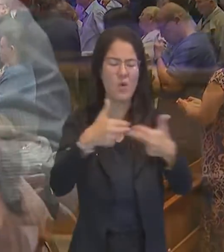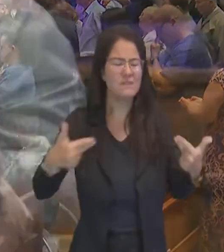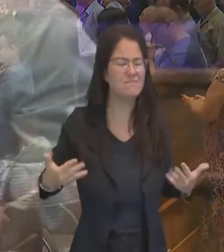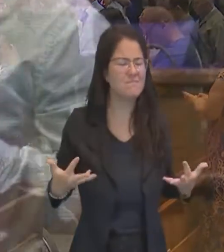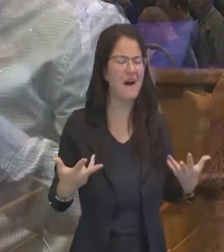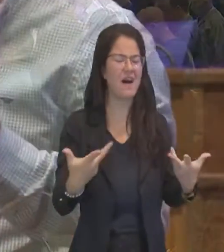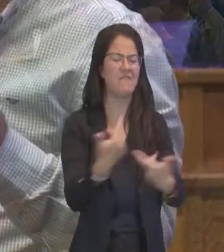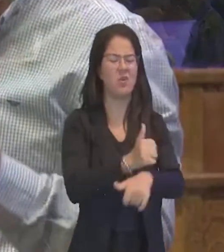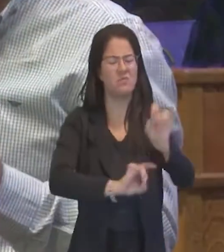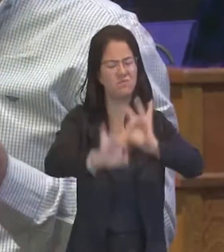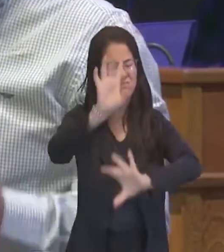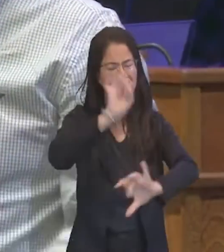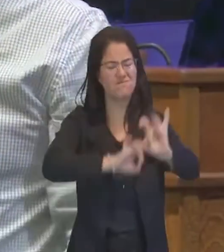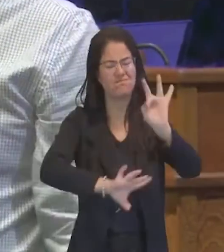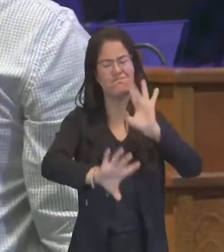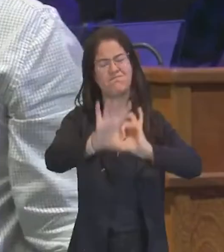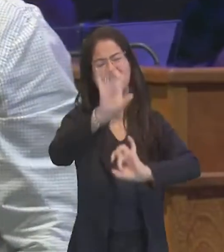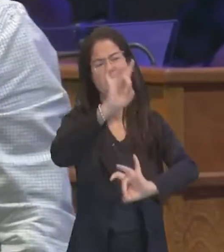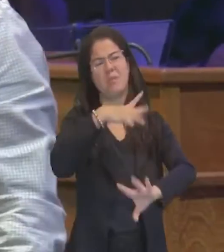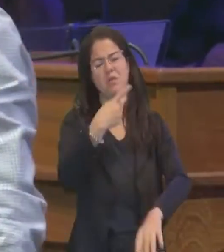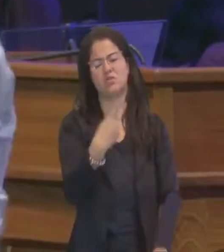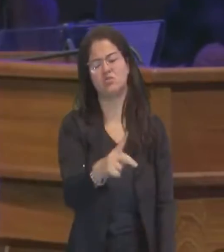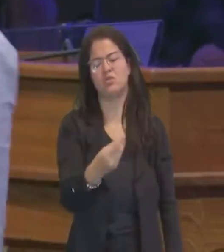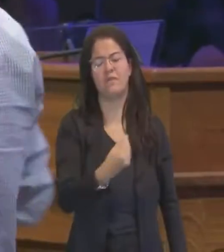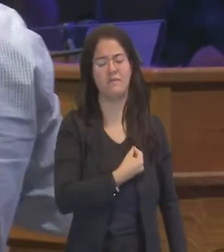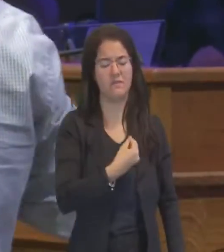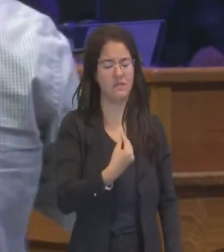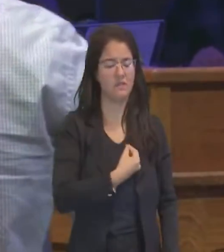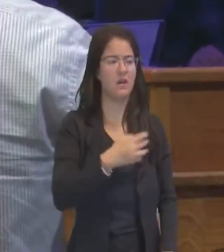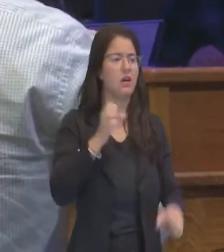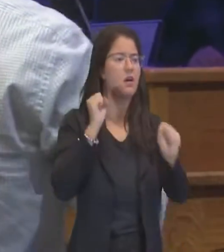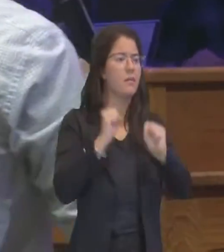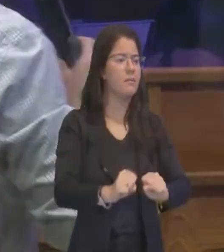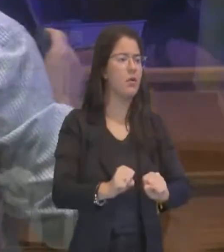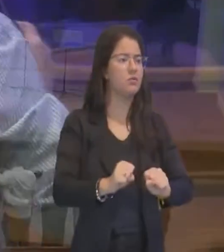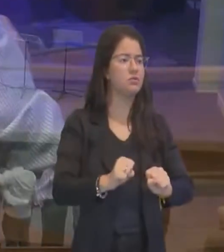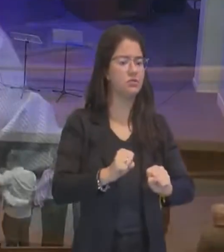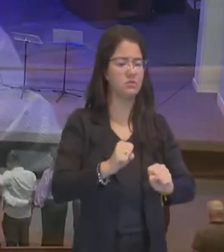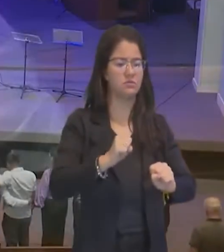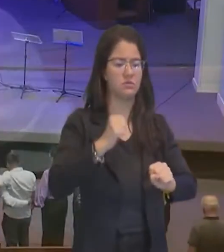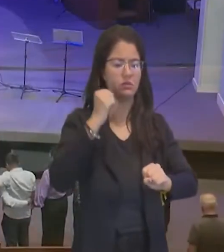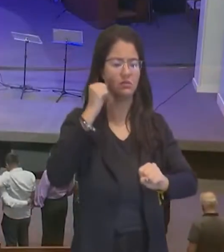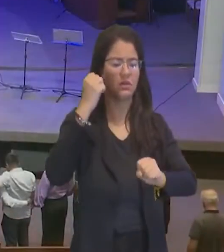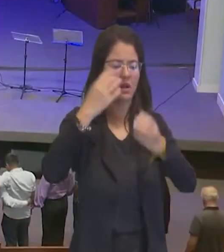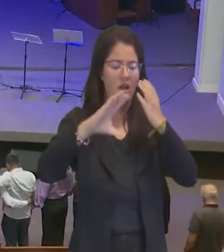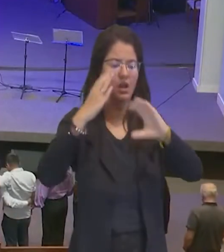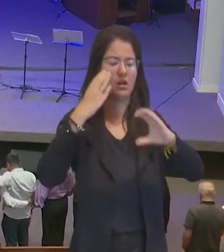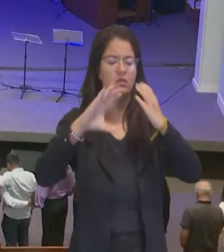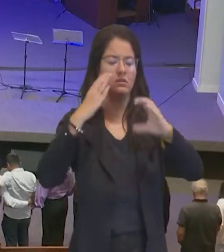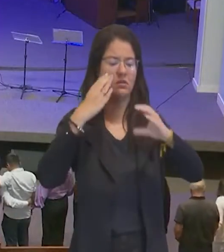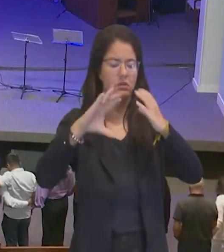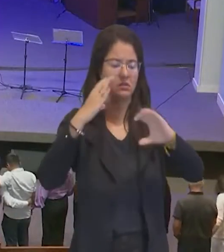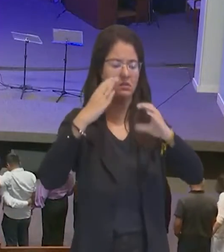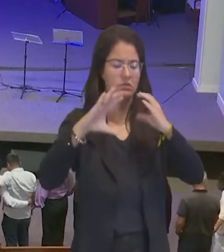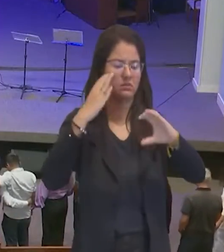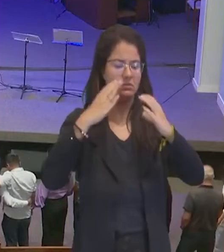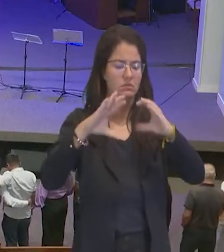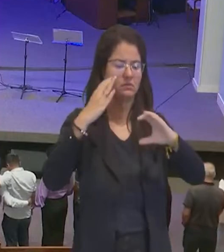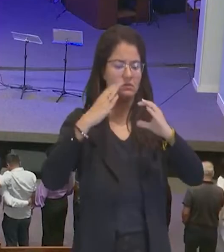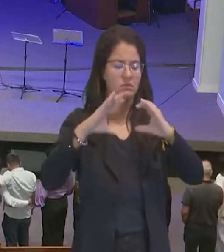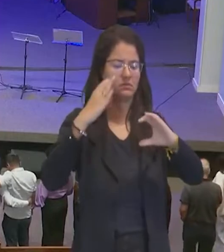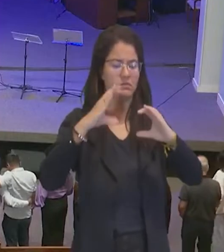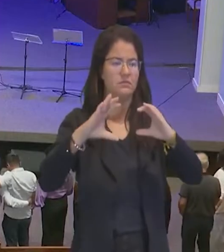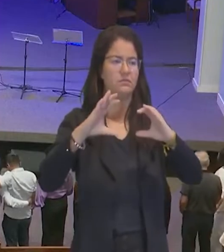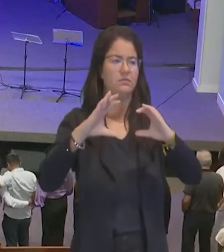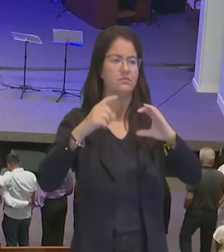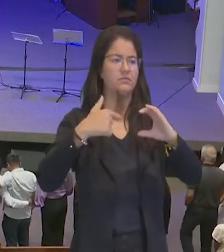precioso, algo maravilhoso. Podemos cantar coro? Cadê o irmão? Ao orarmos, Senhor, esse cântico é